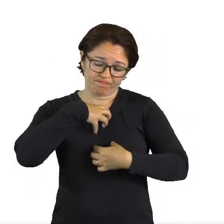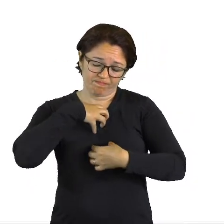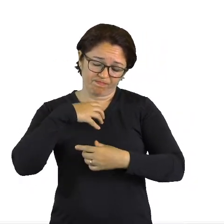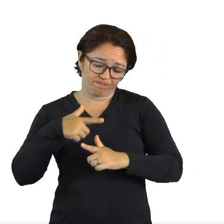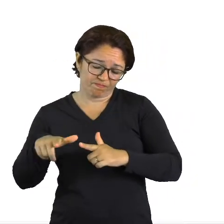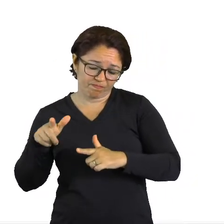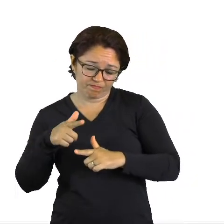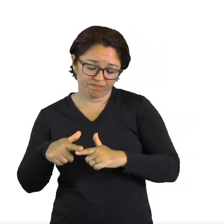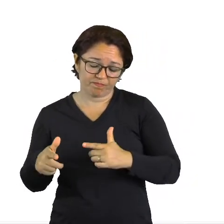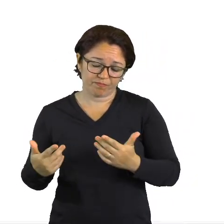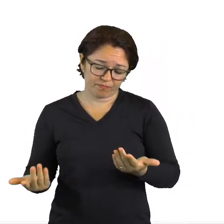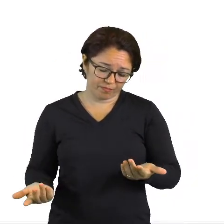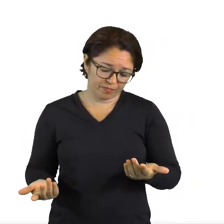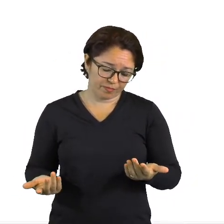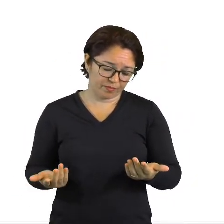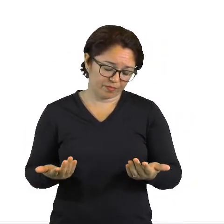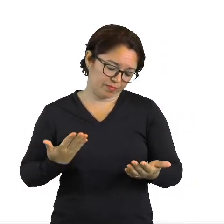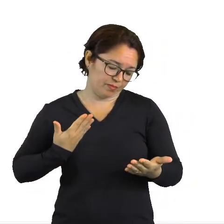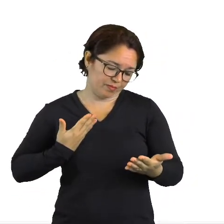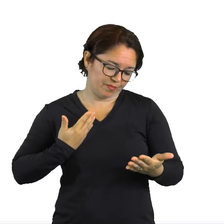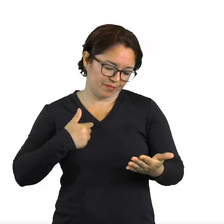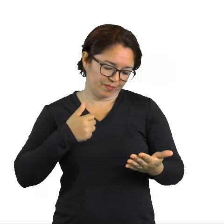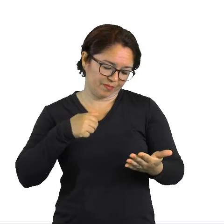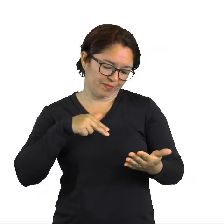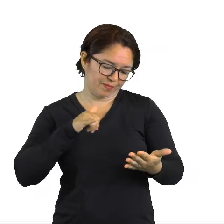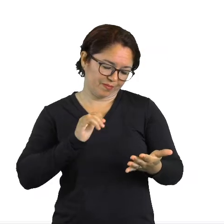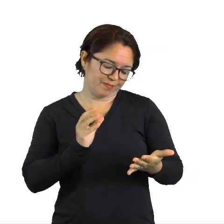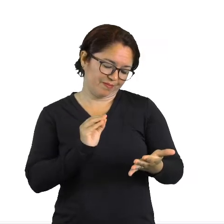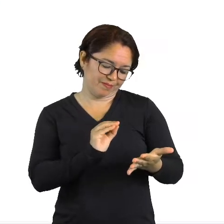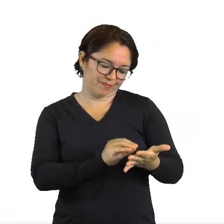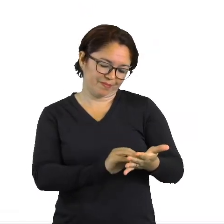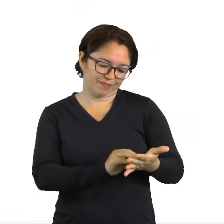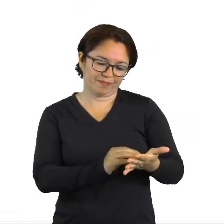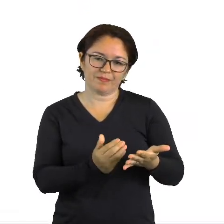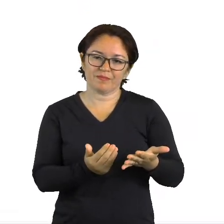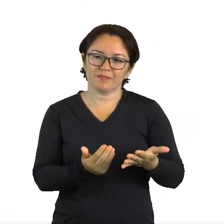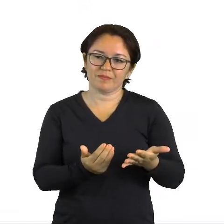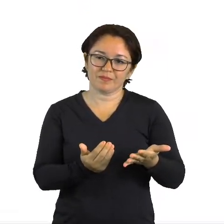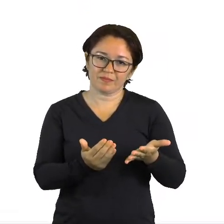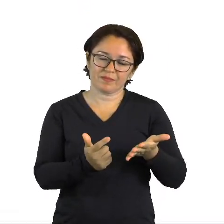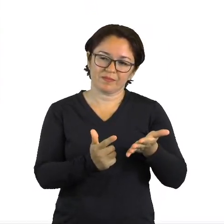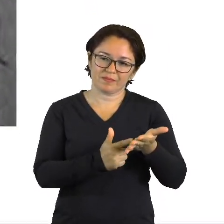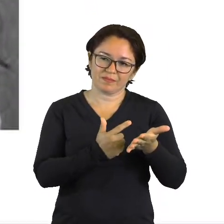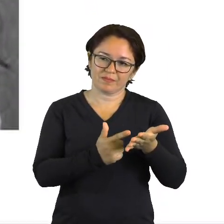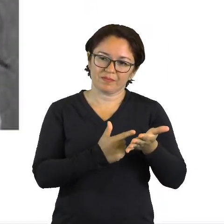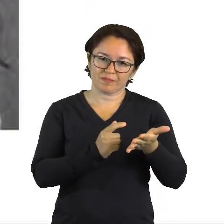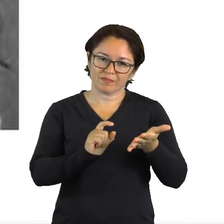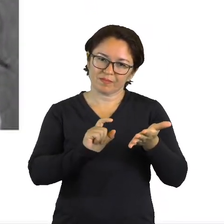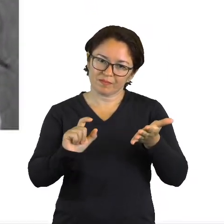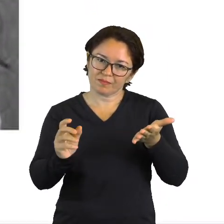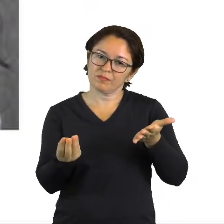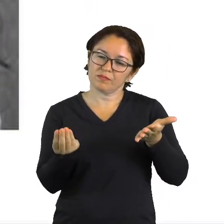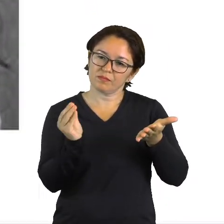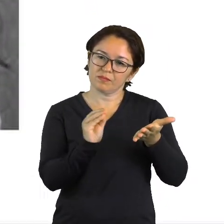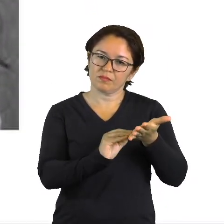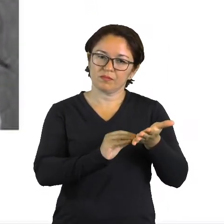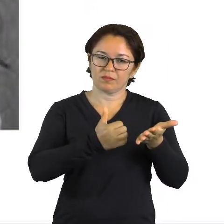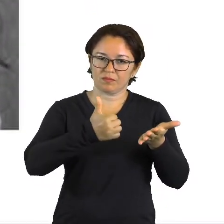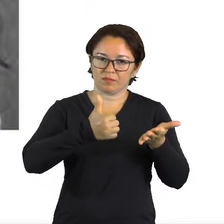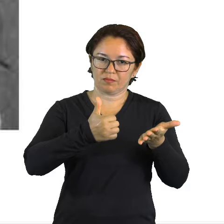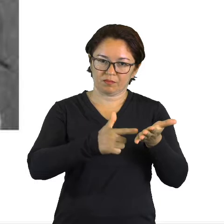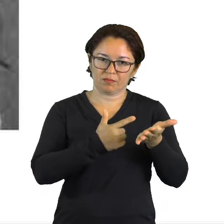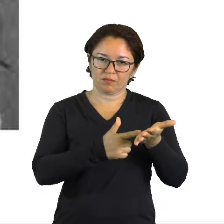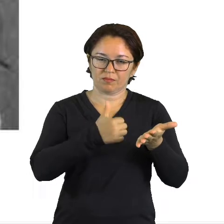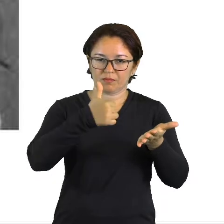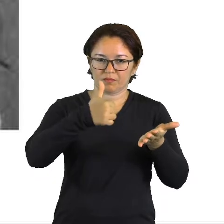agradável. Sua Anne. E aí tem a página, né, desse trecho que foi retirado, que é a página 171.